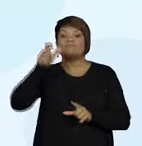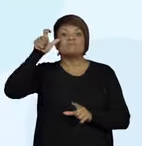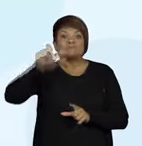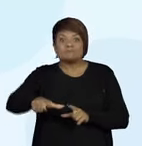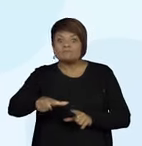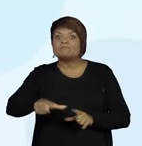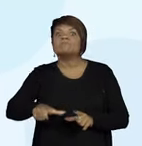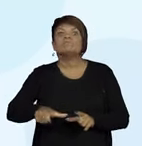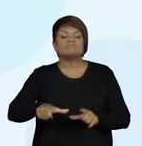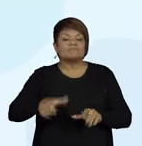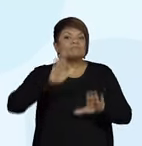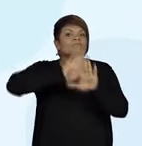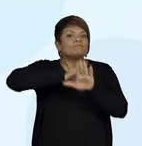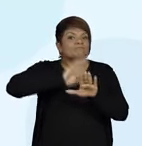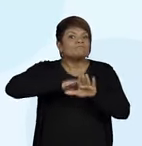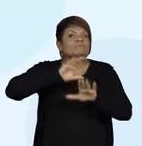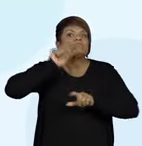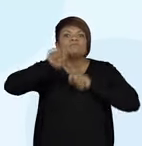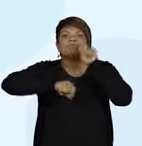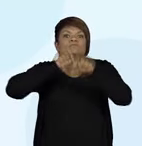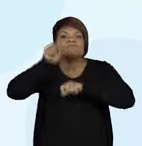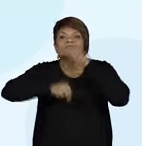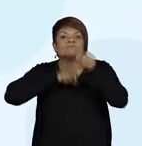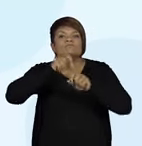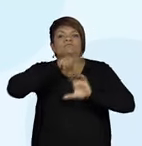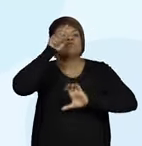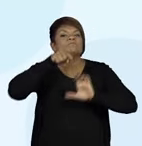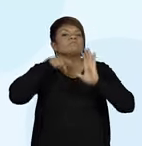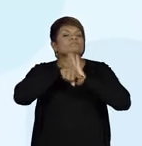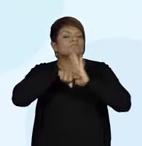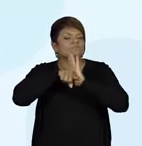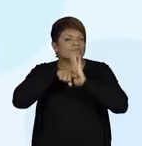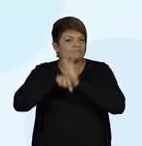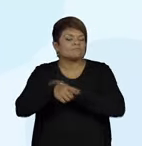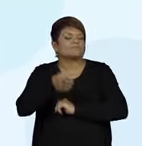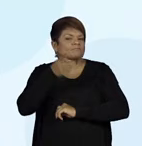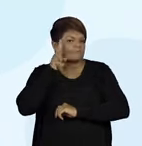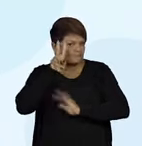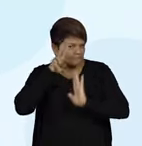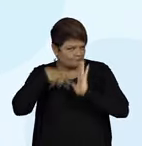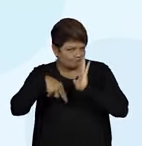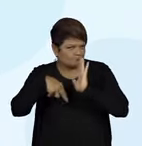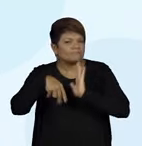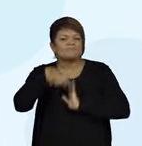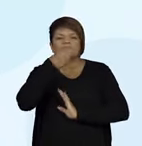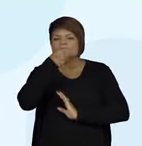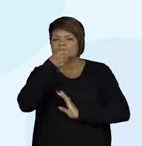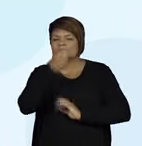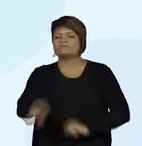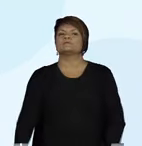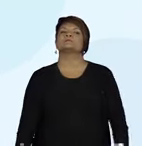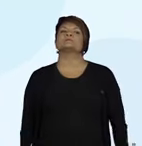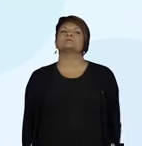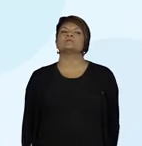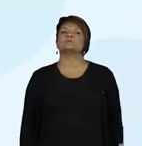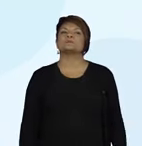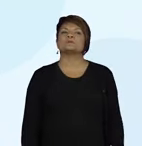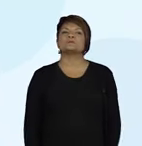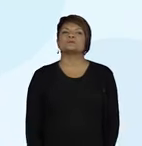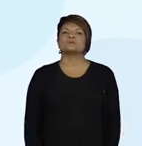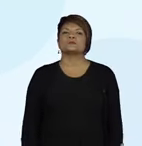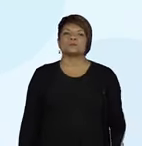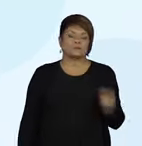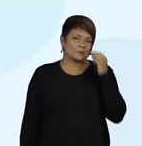alguns mistérios da ciência. Leia a entrevista. Professora Joyce, quem que a gente vai...